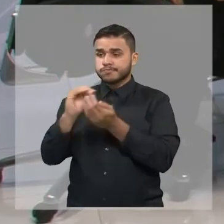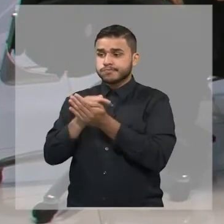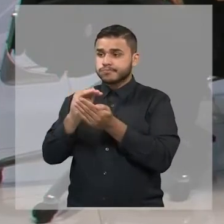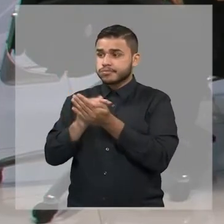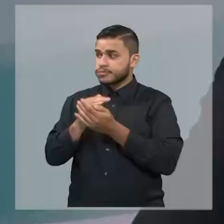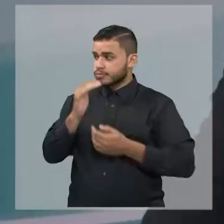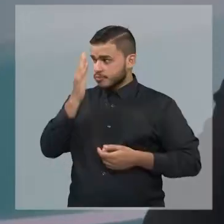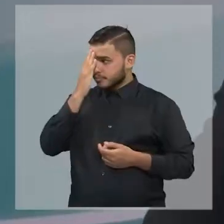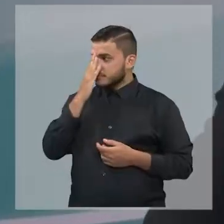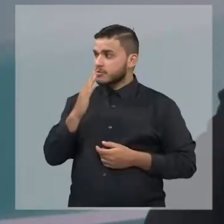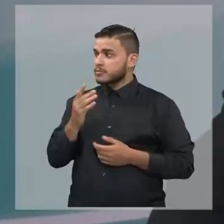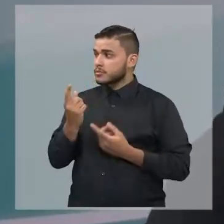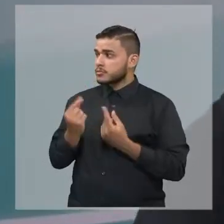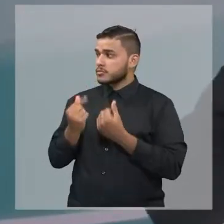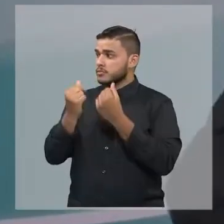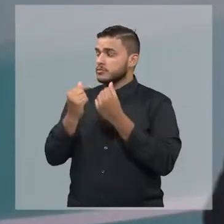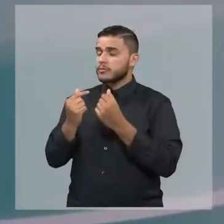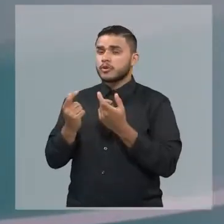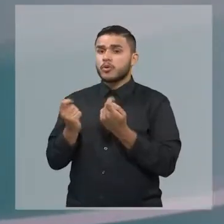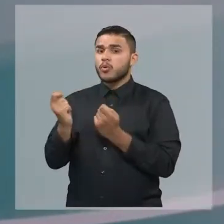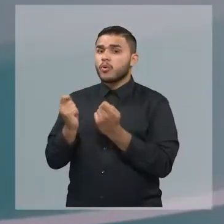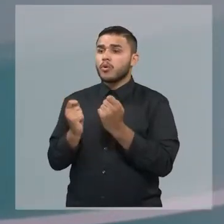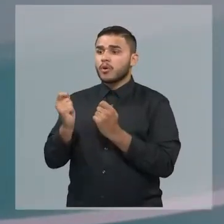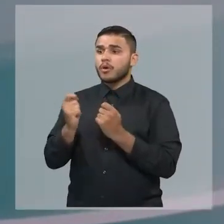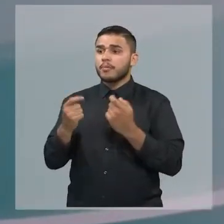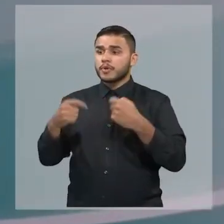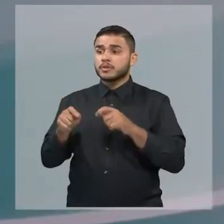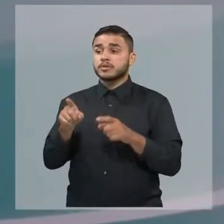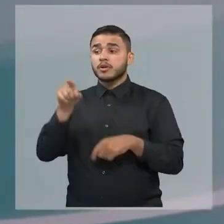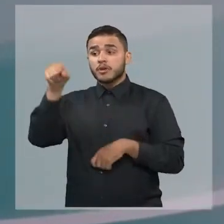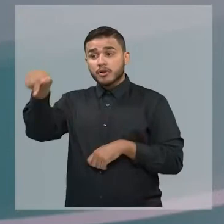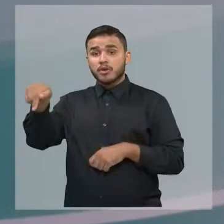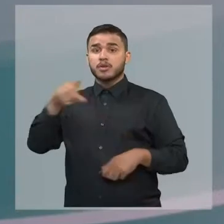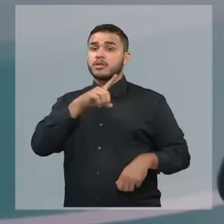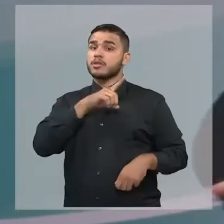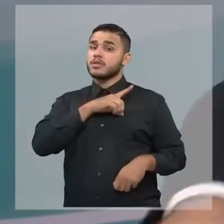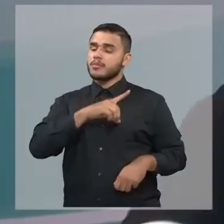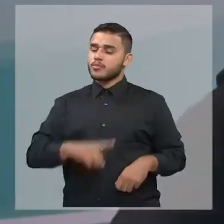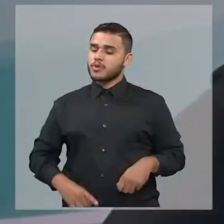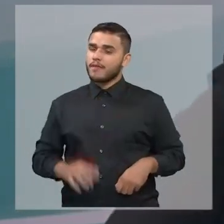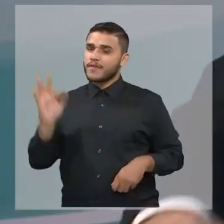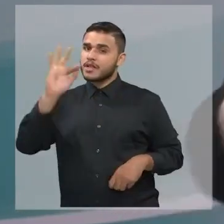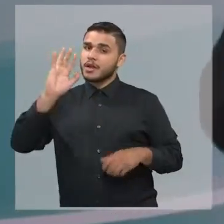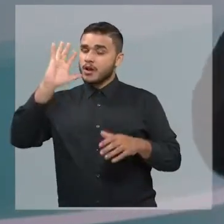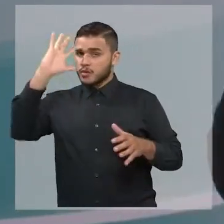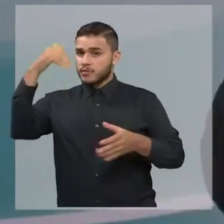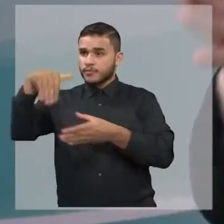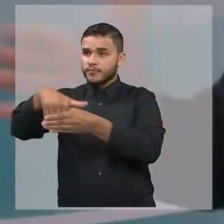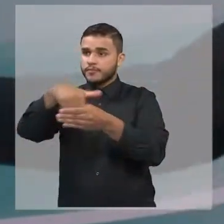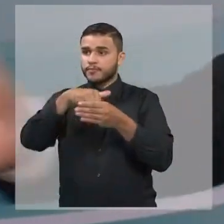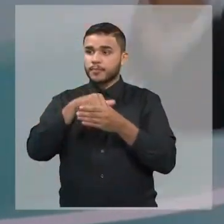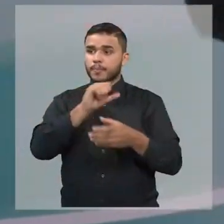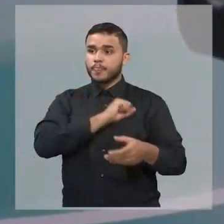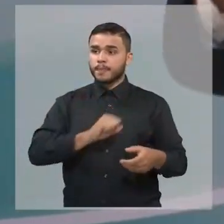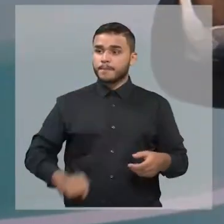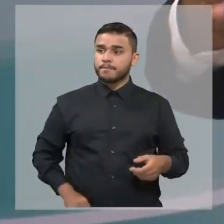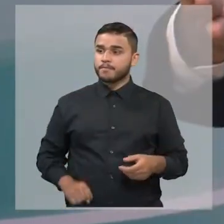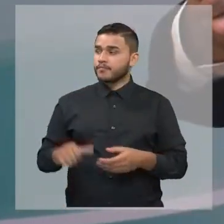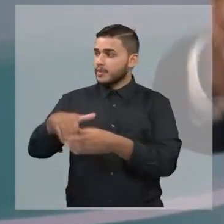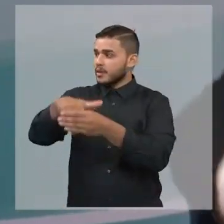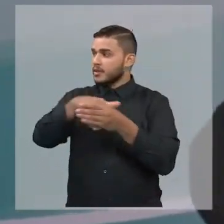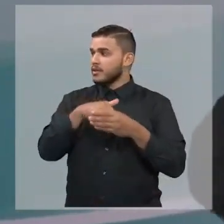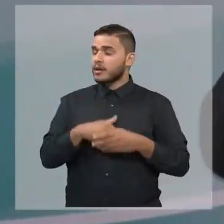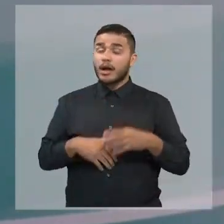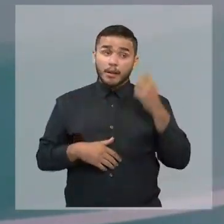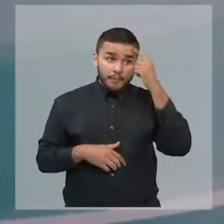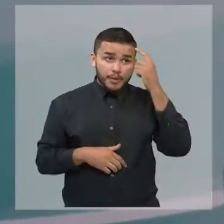fazer. Agora, se para mexer nisso aqui, tem que ir para o Congresso Nacional, né? Então é só para contextualizar para o ouvinte.